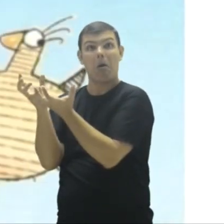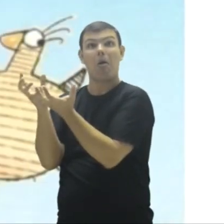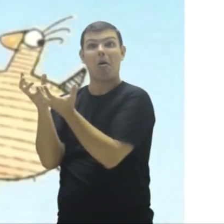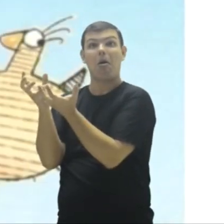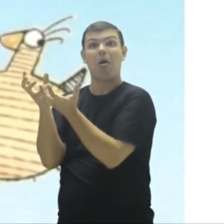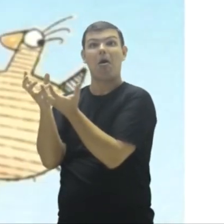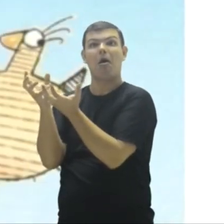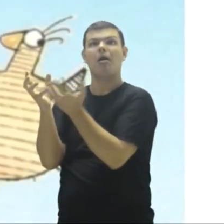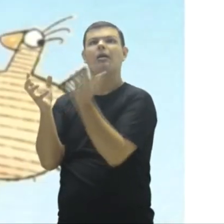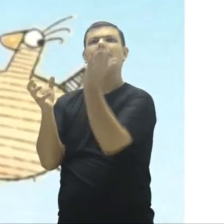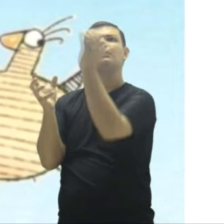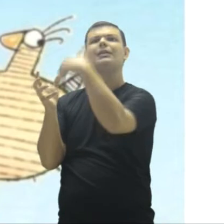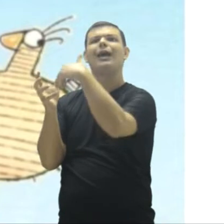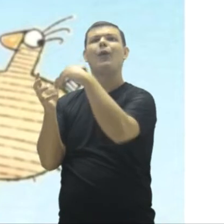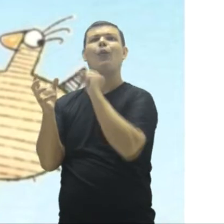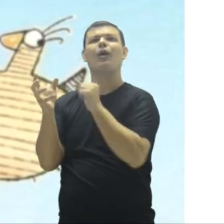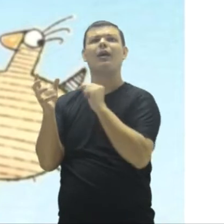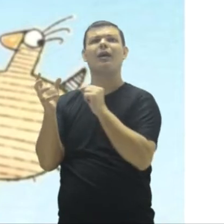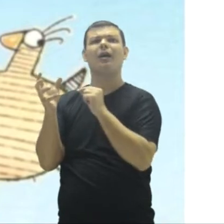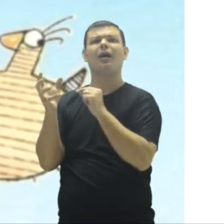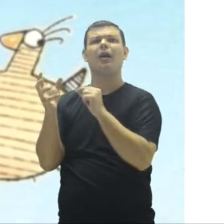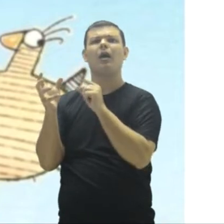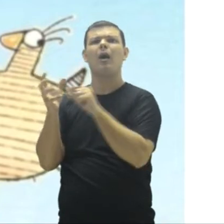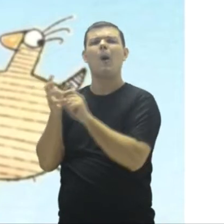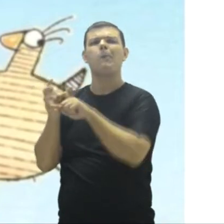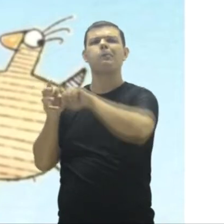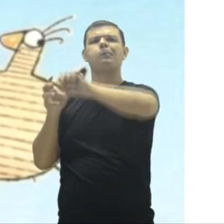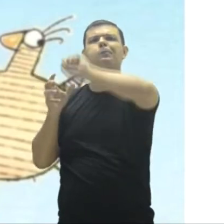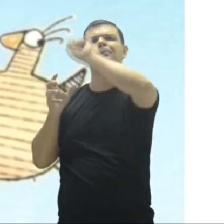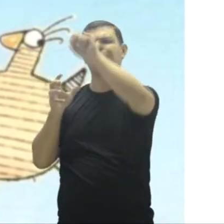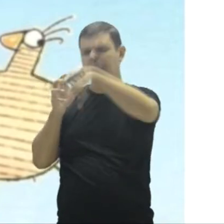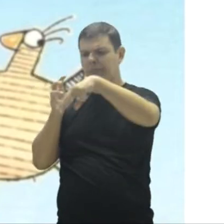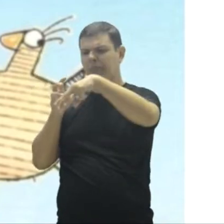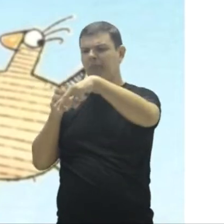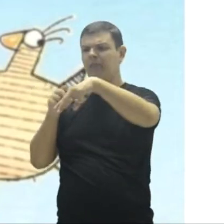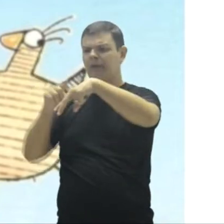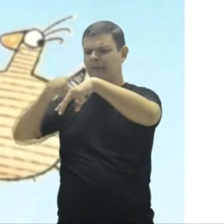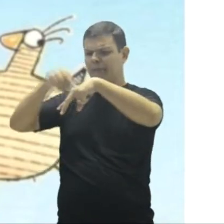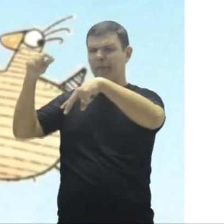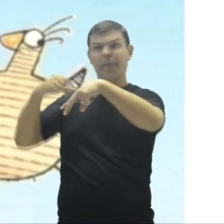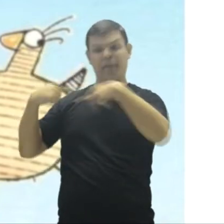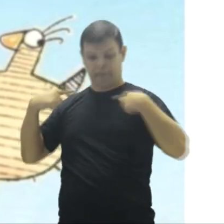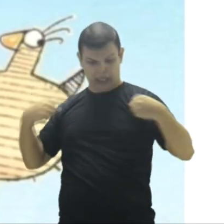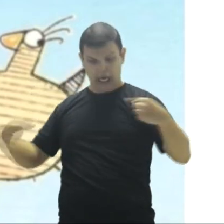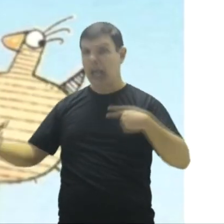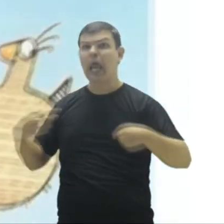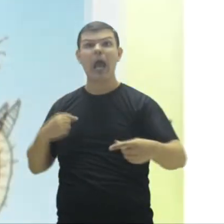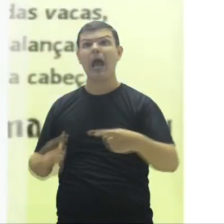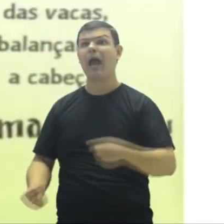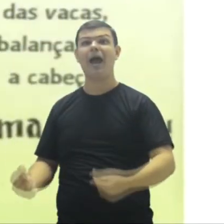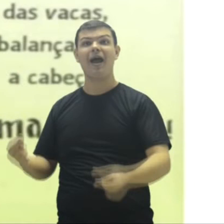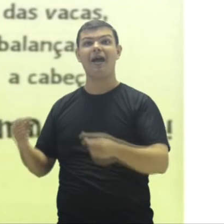abriu-se. E dele saltou uma bolinha marrom e cheia de penas.